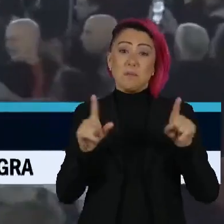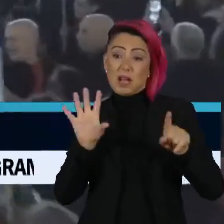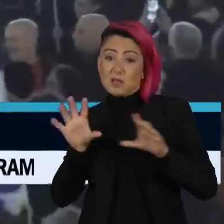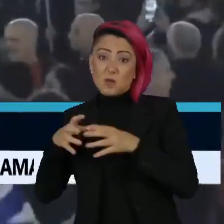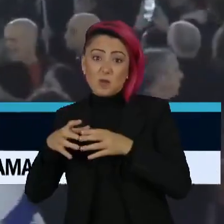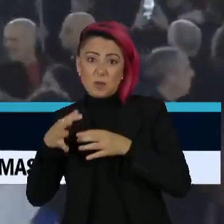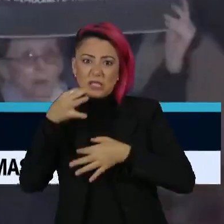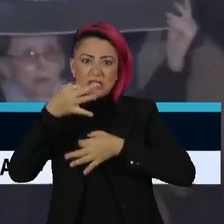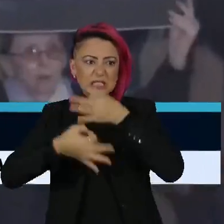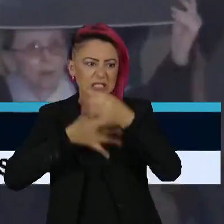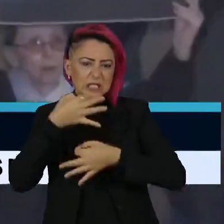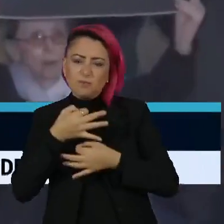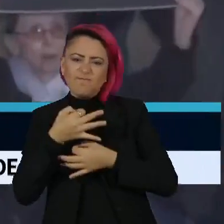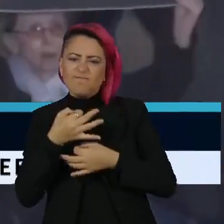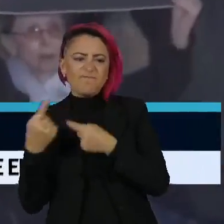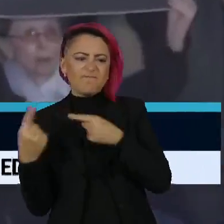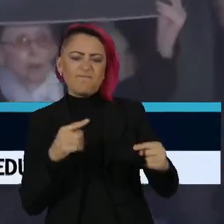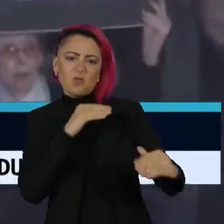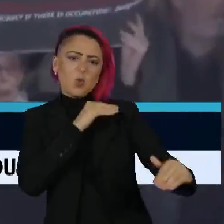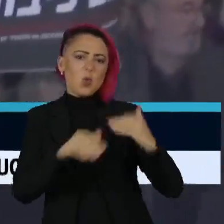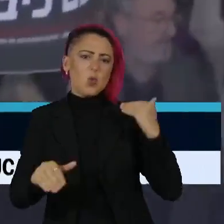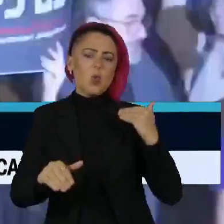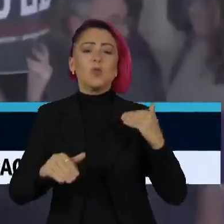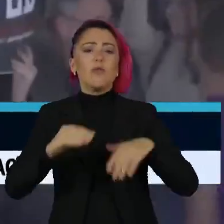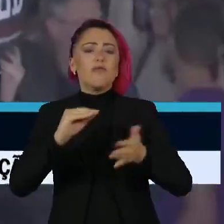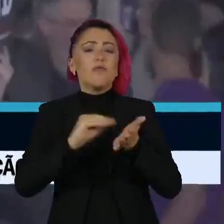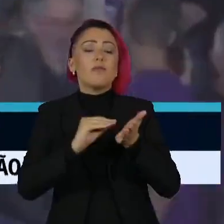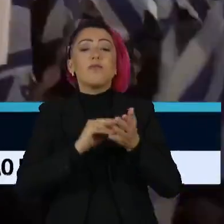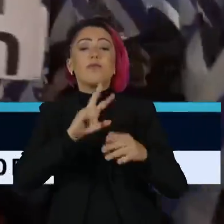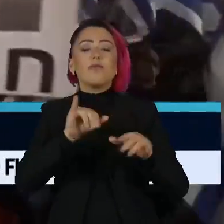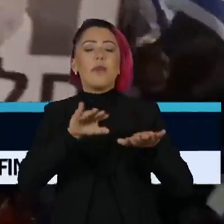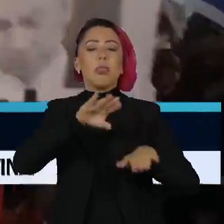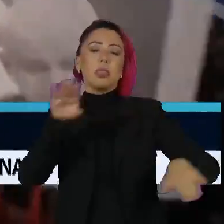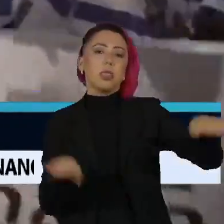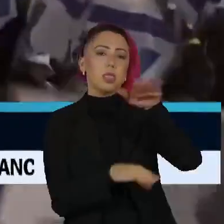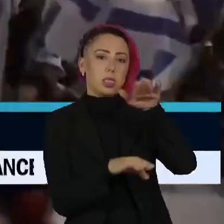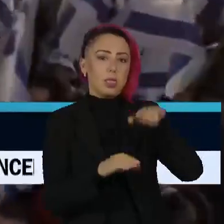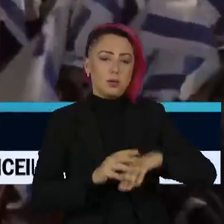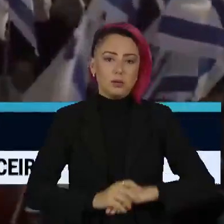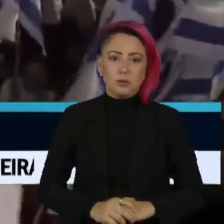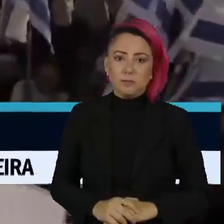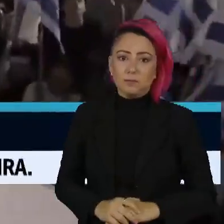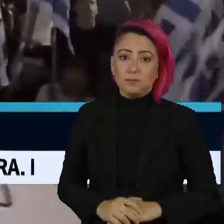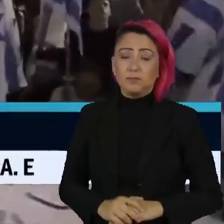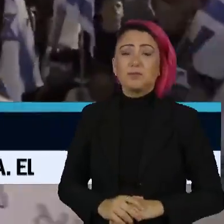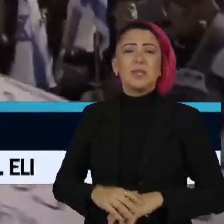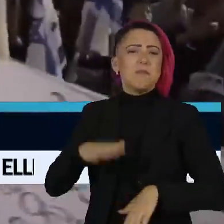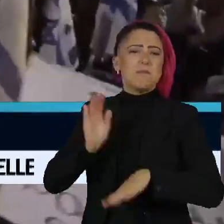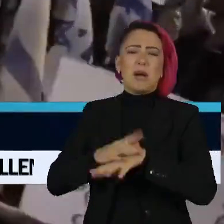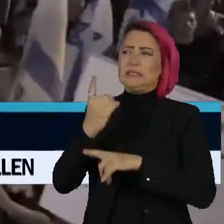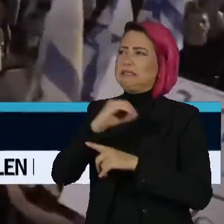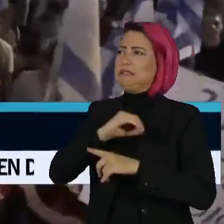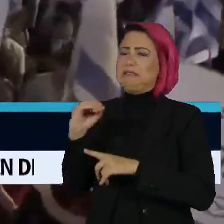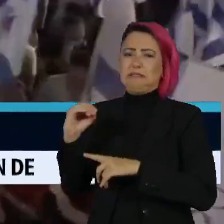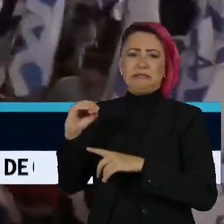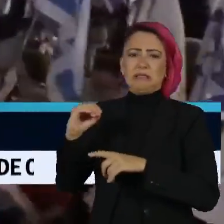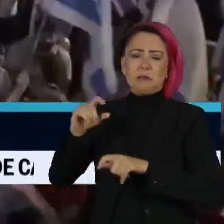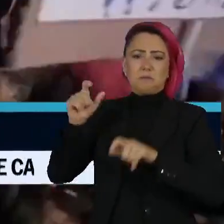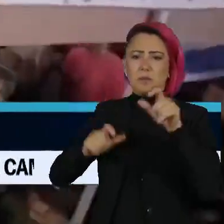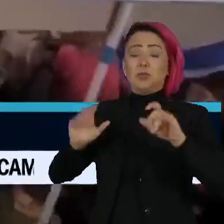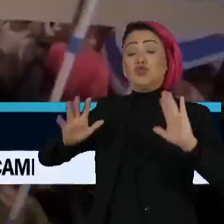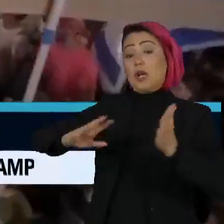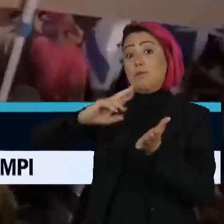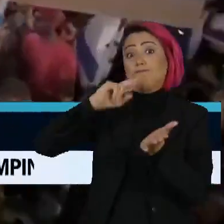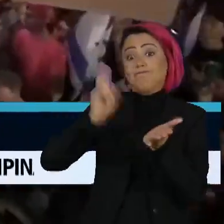que o plano destruirá o sistema de freios e contrapesos do país. Mais de 100 ex-chefes de segurança de Israel assinaram uma